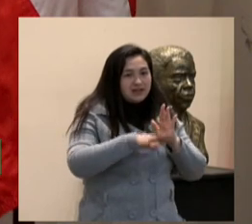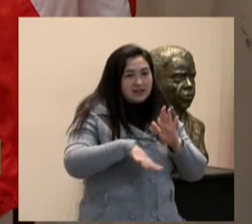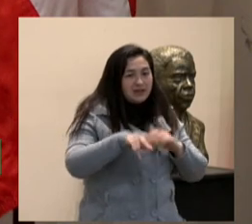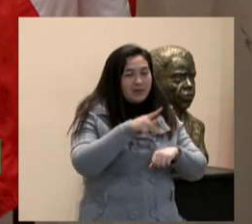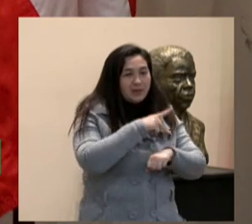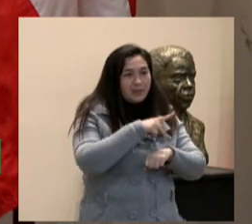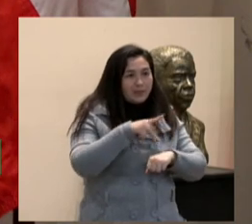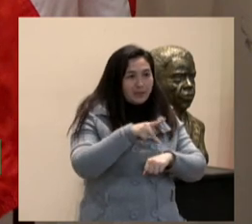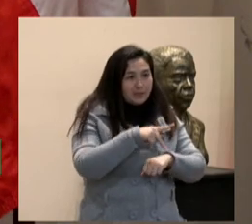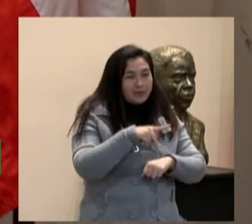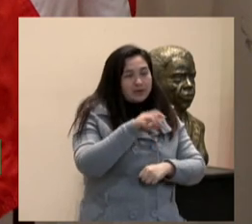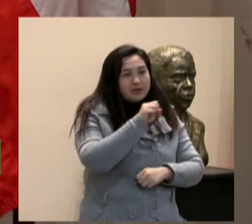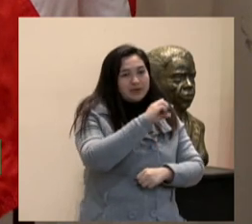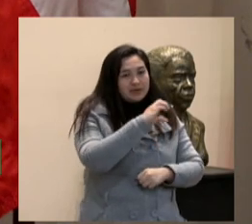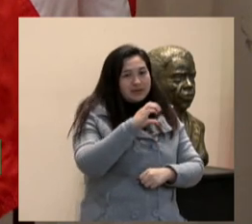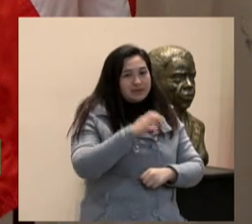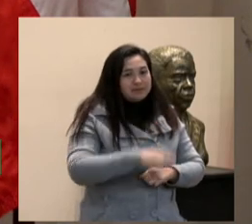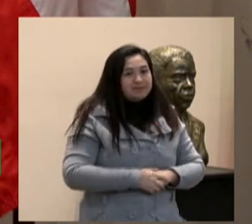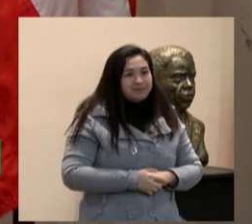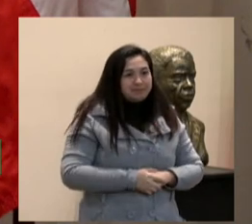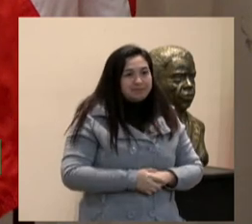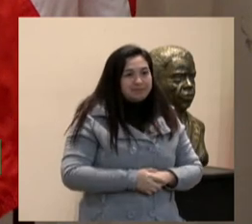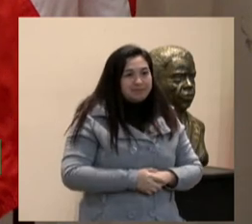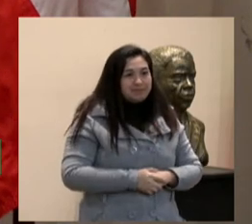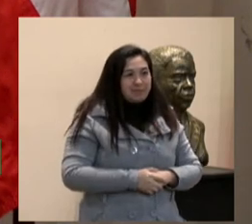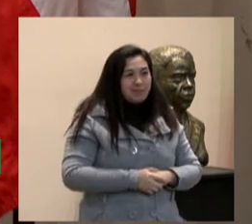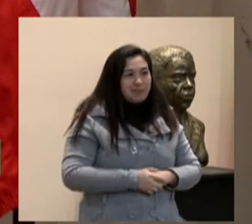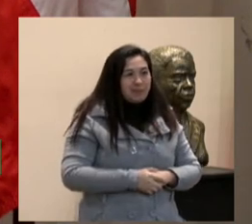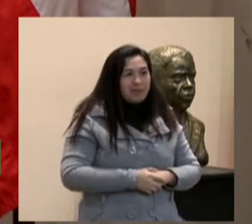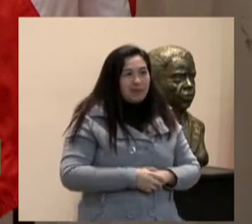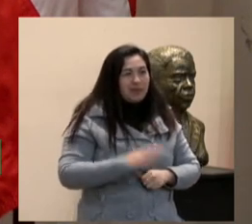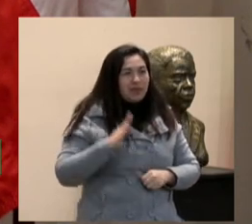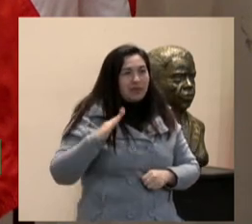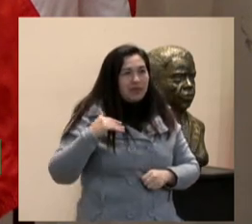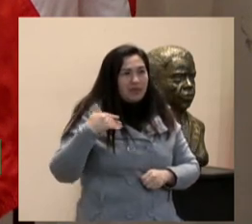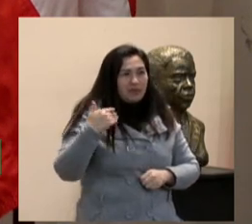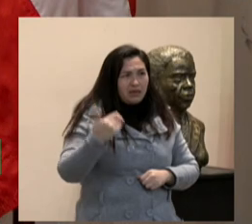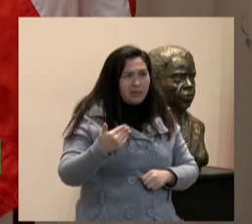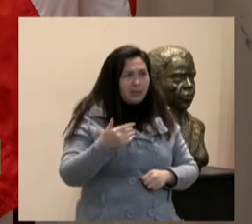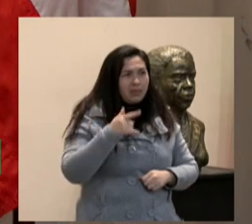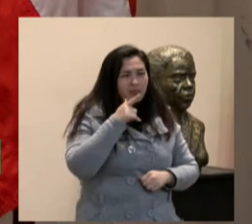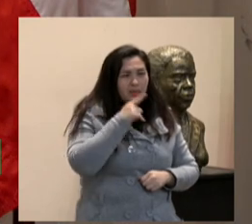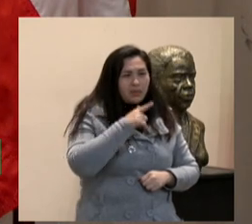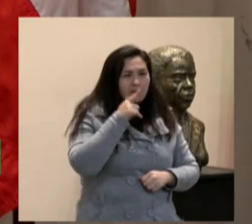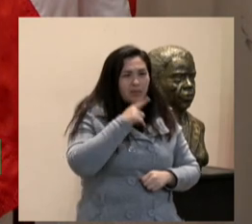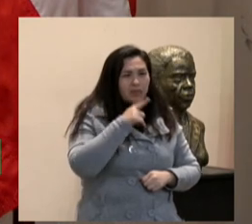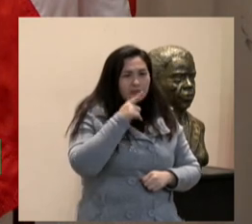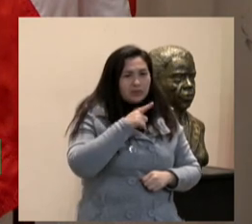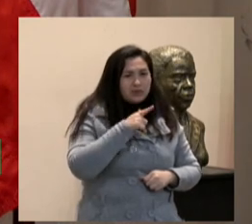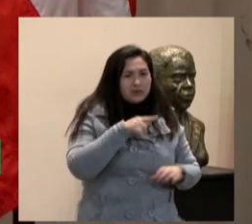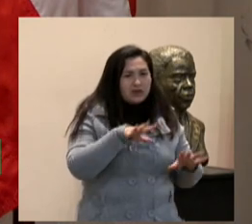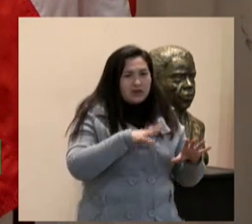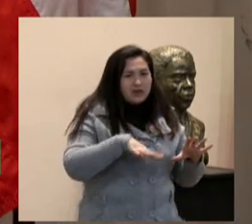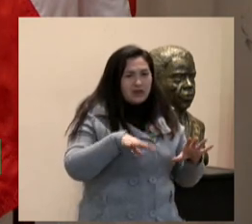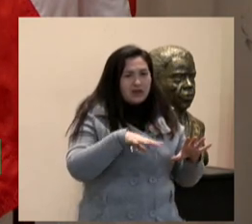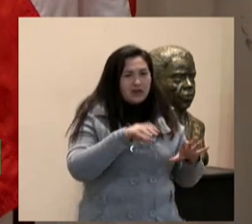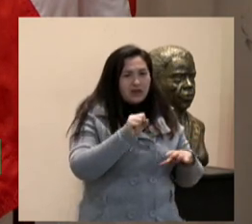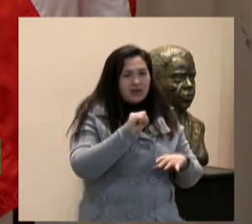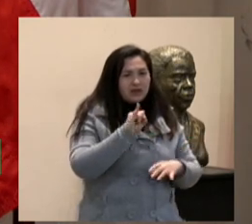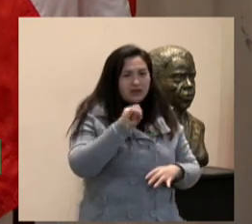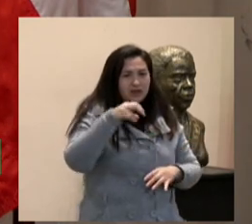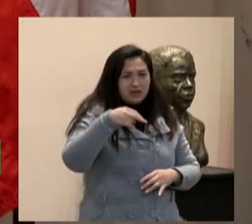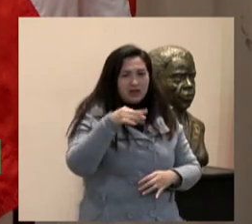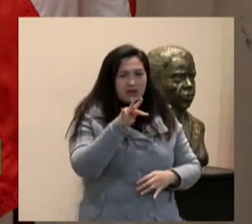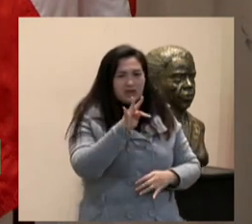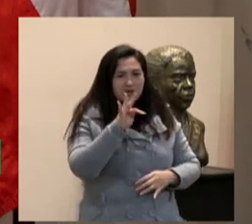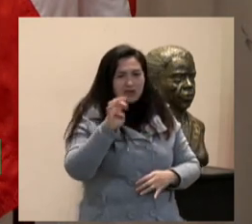Catarina, da ALISC, do SINT. Eu ALISC porque assim foi na passagem de ALISC para SINT, quem é do nosso tempo lembra,